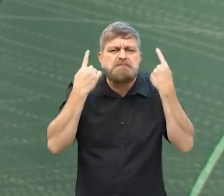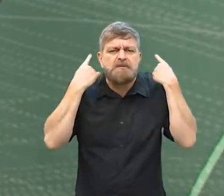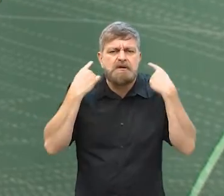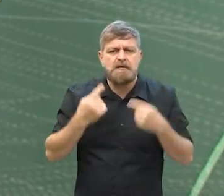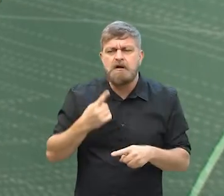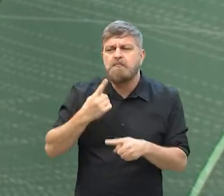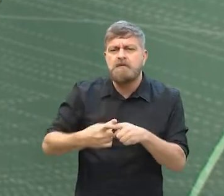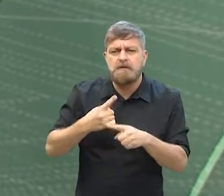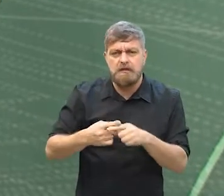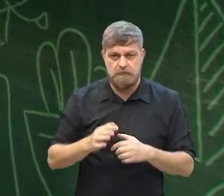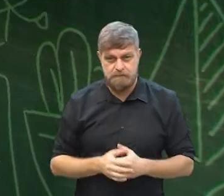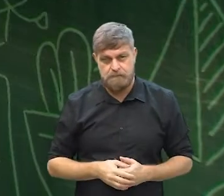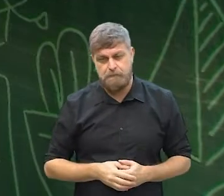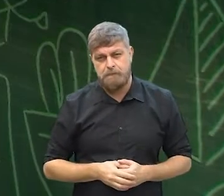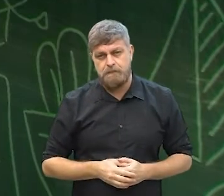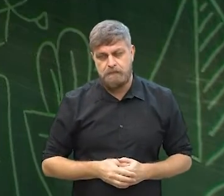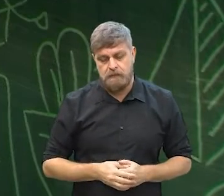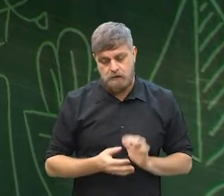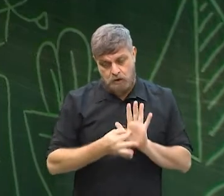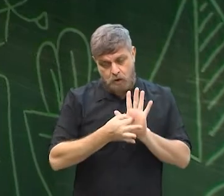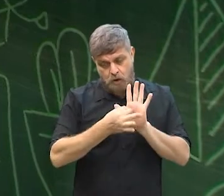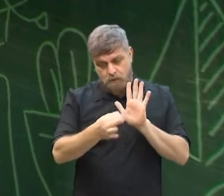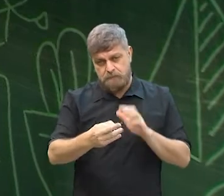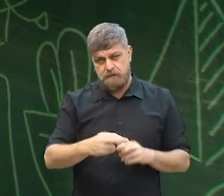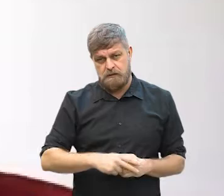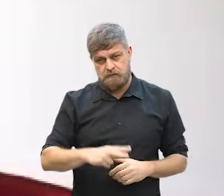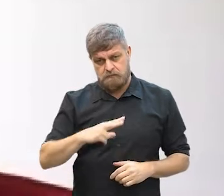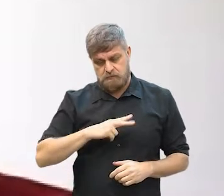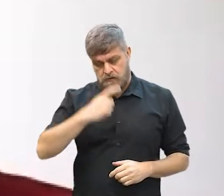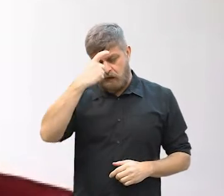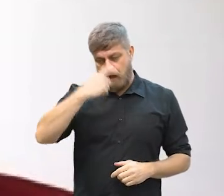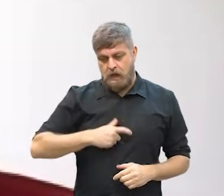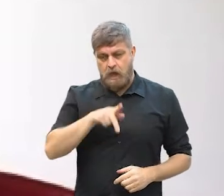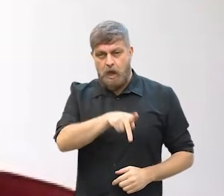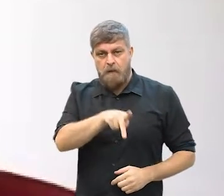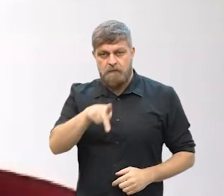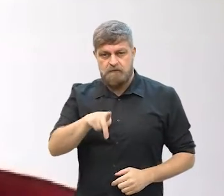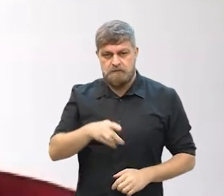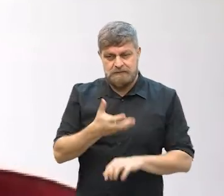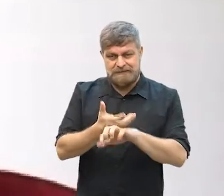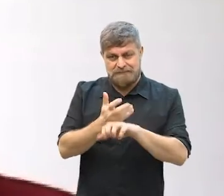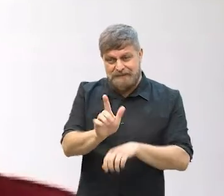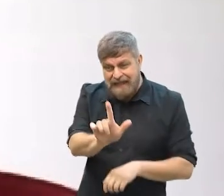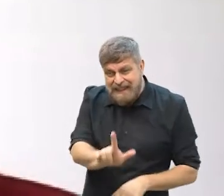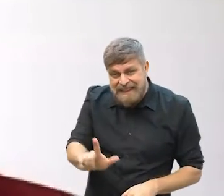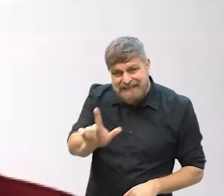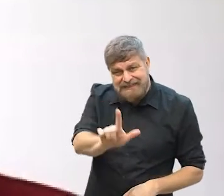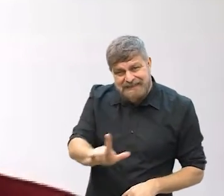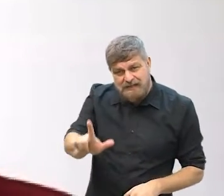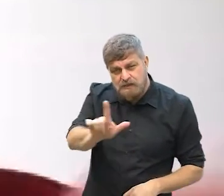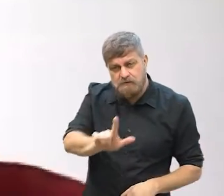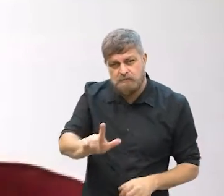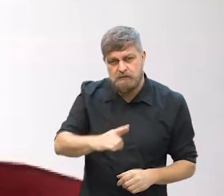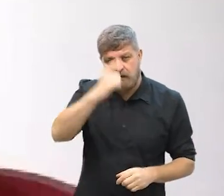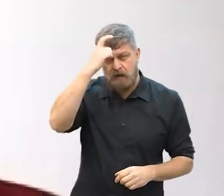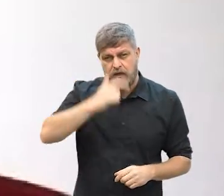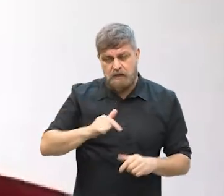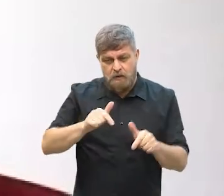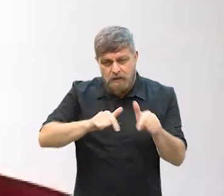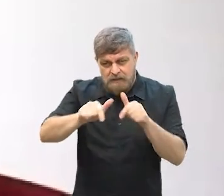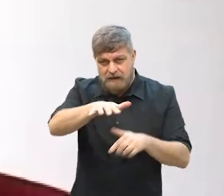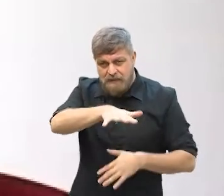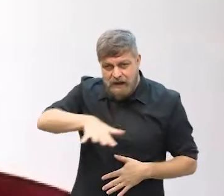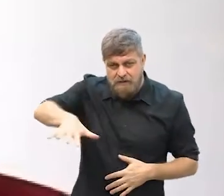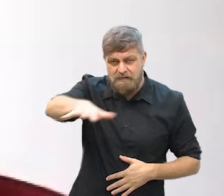sua opinião. Então, André, na minha opinião, assim, como professor de literatura e até mesmo como alguém que trabalha